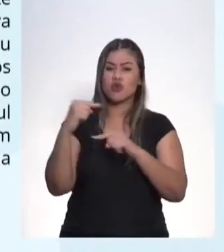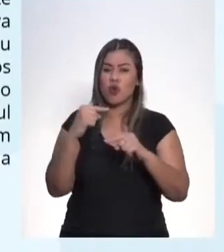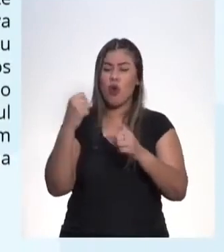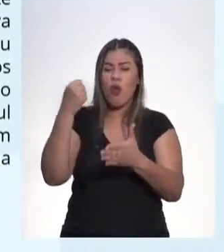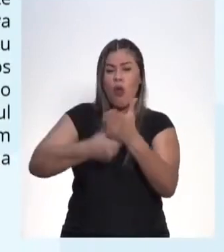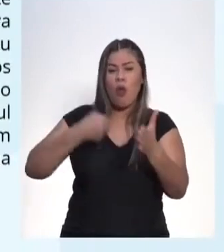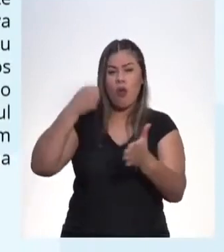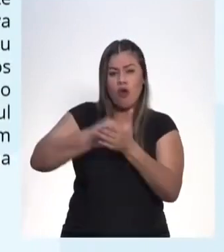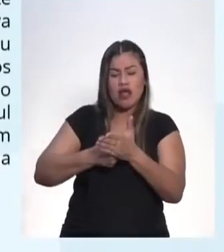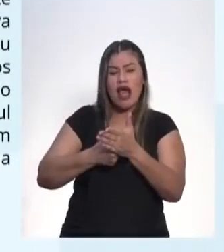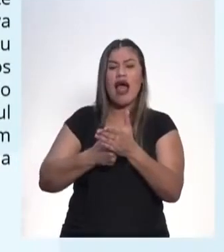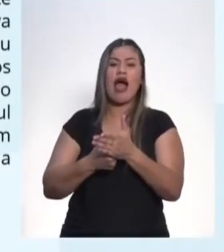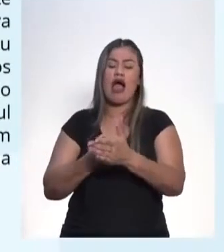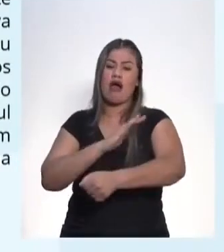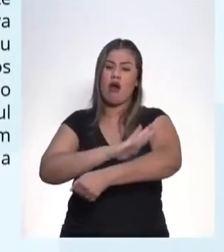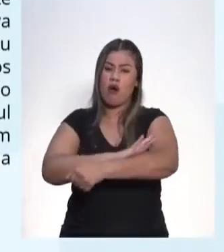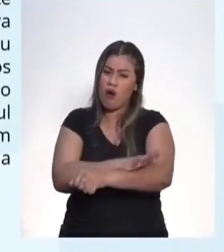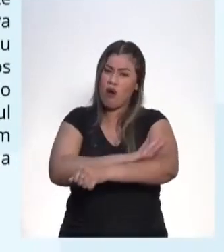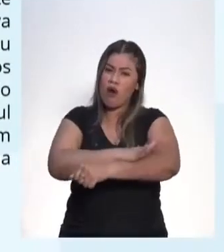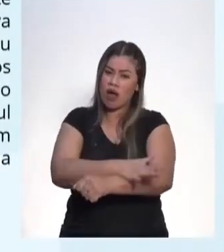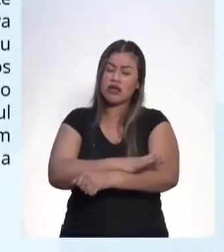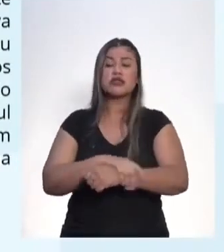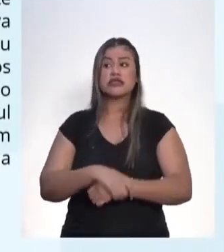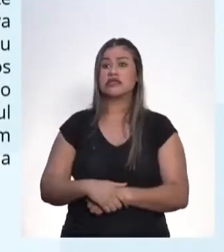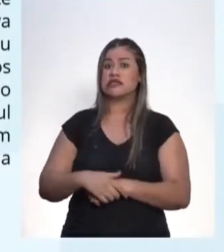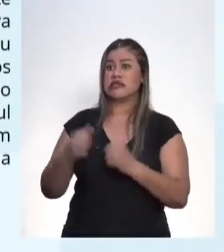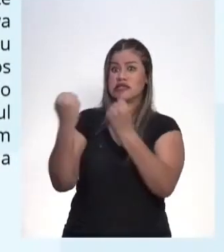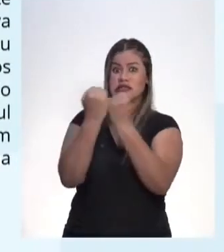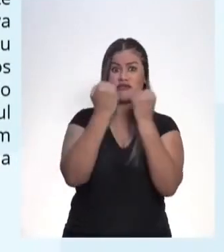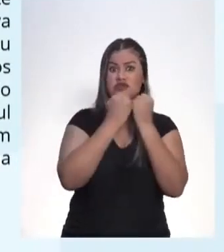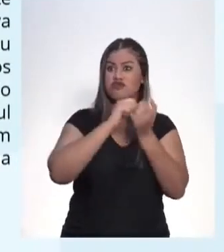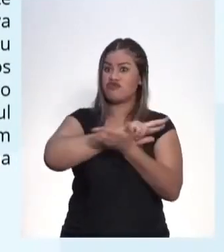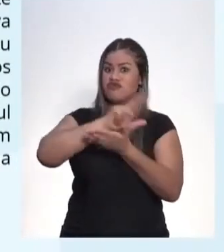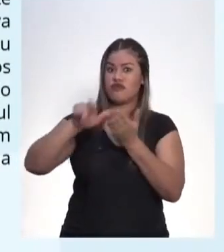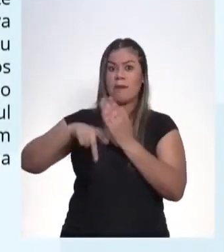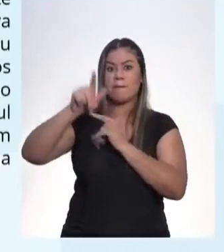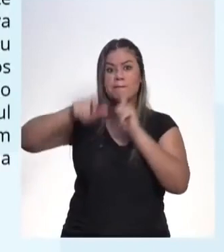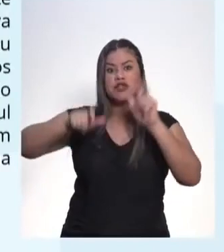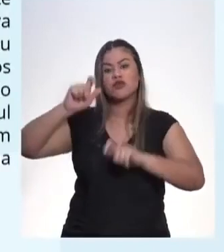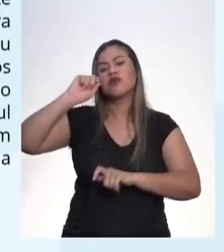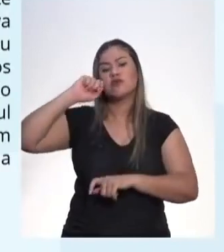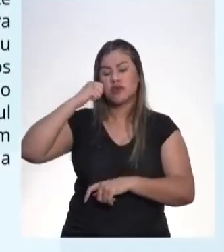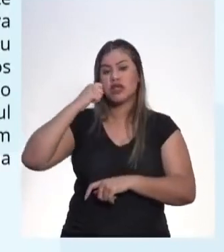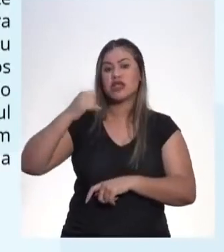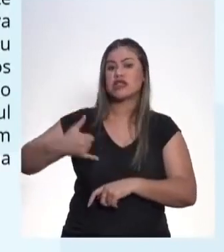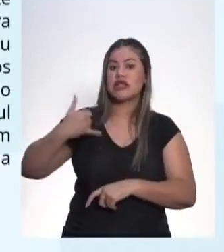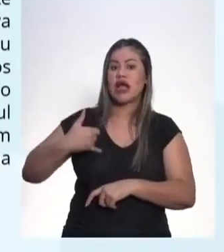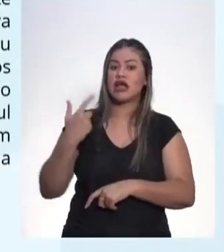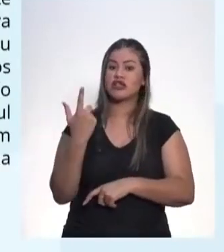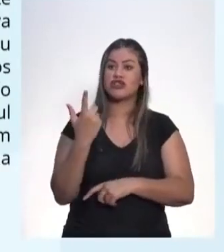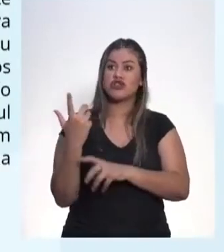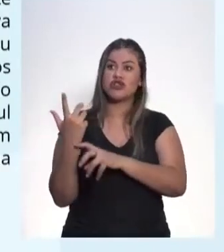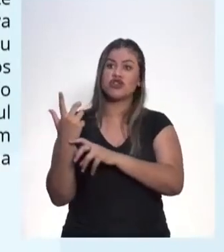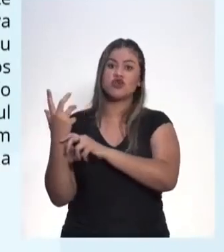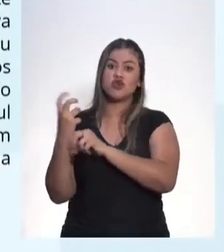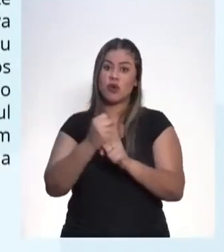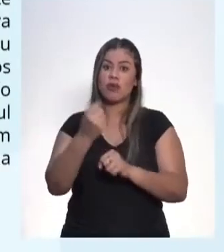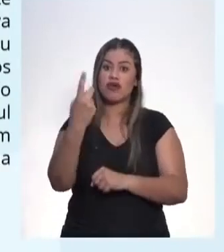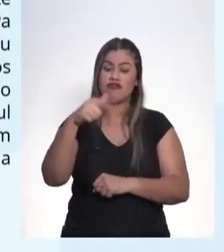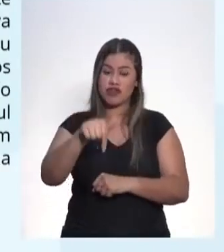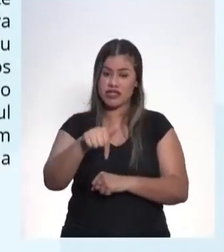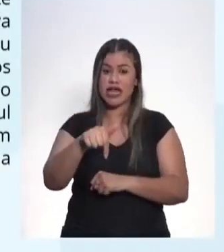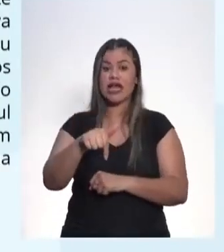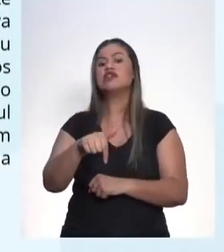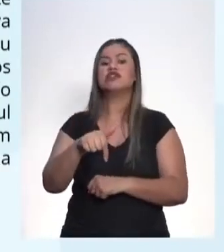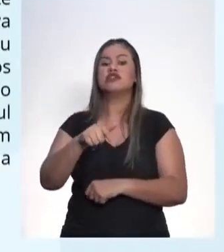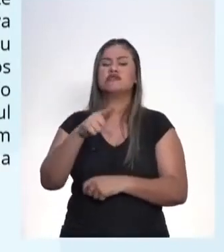como advogado, defendeu milhares de casos de negros. Passou 27 anos na prisão e foi eleito